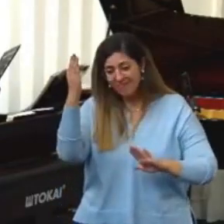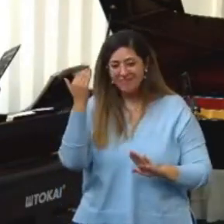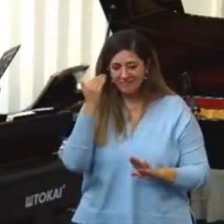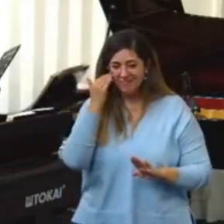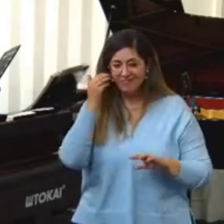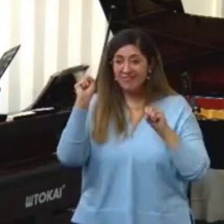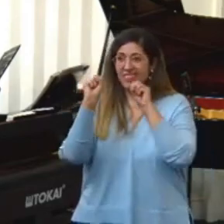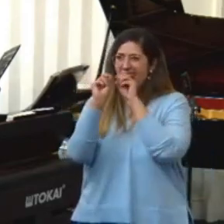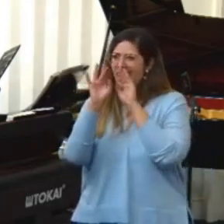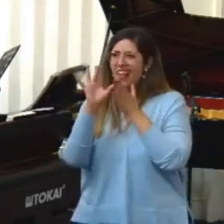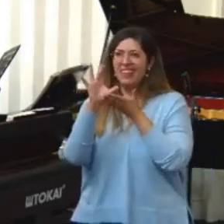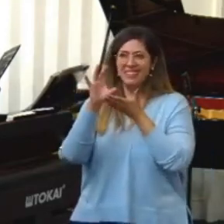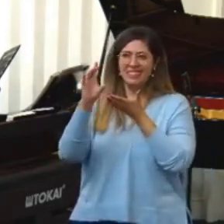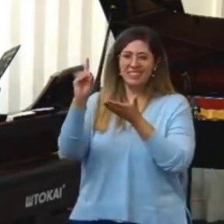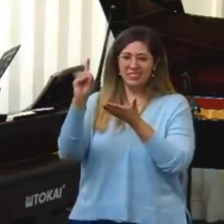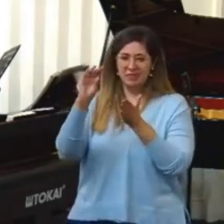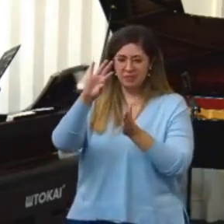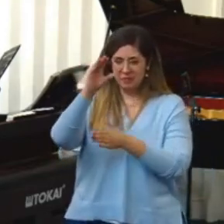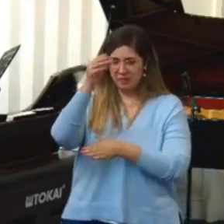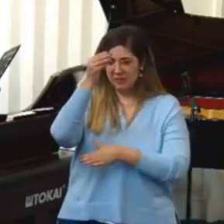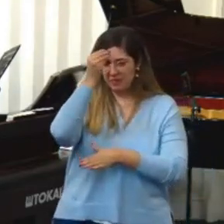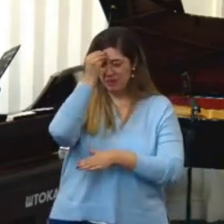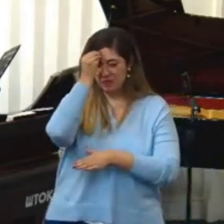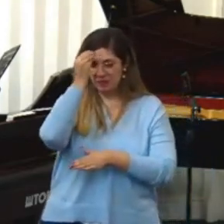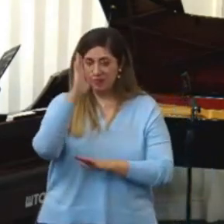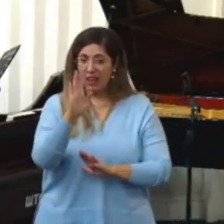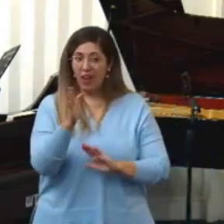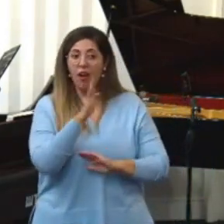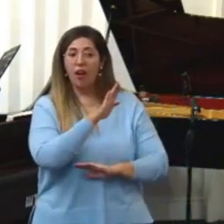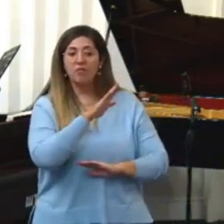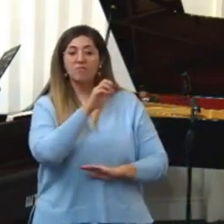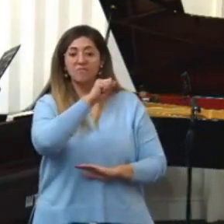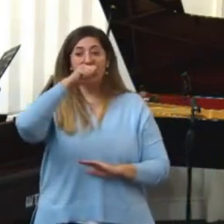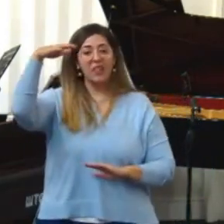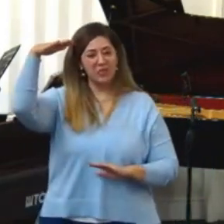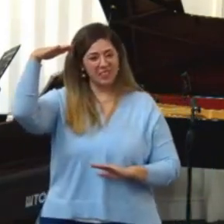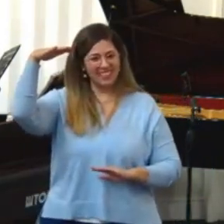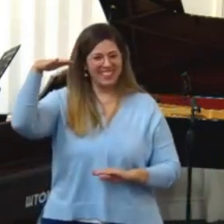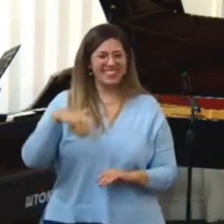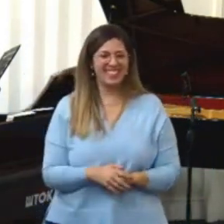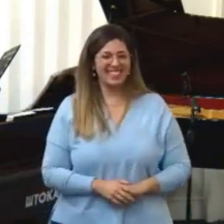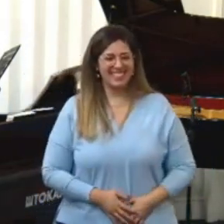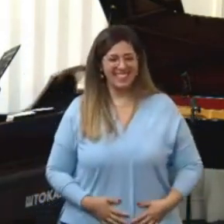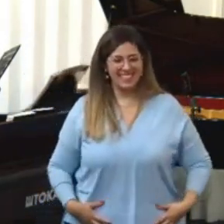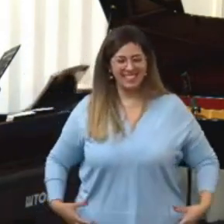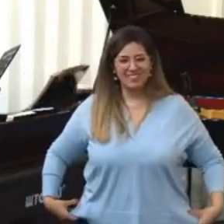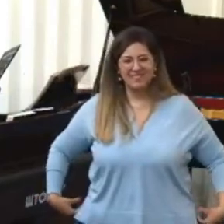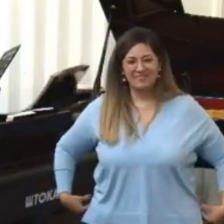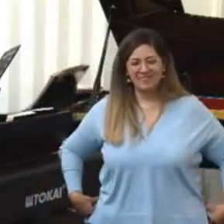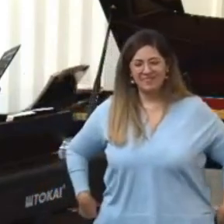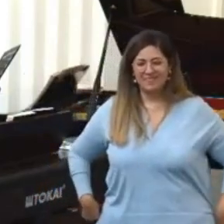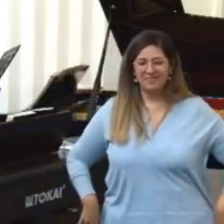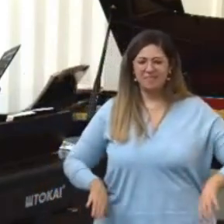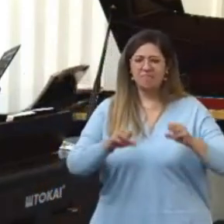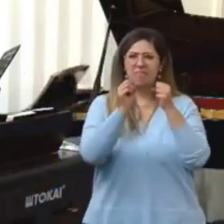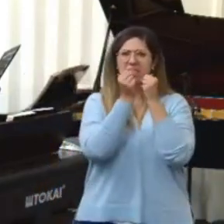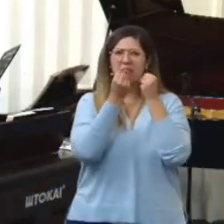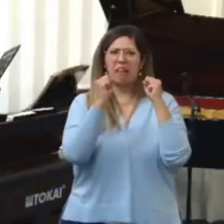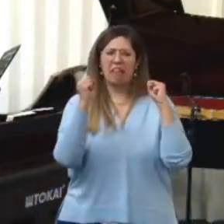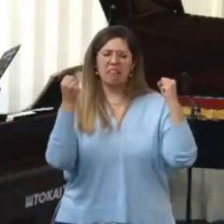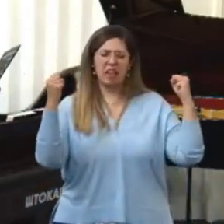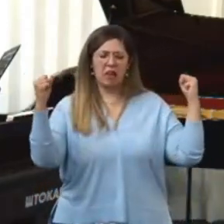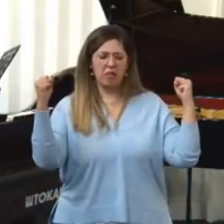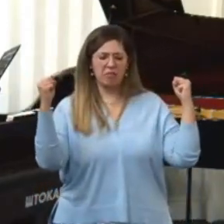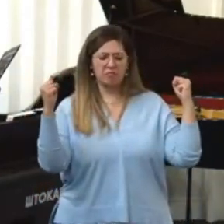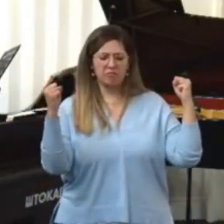Deus. Então comecemos nós os adultos aqui a pensar nessa passagem. O que essa passagem de Sansão, esse